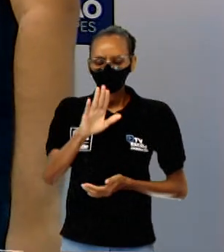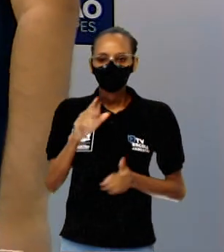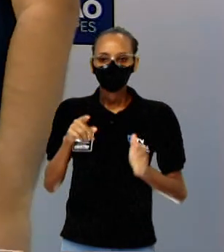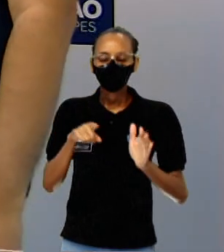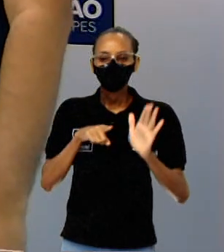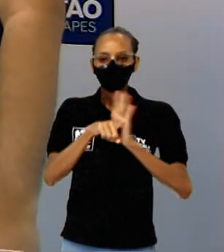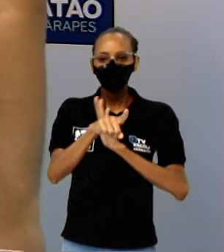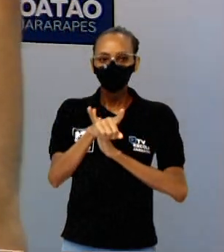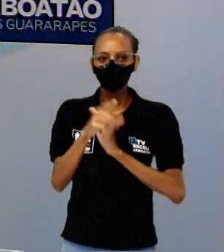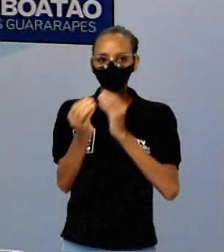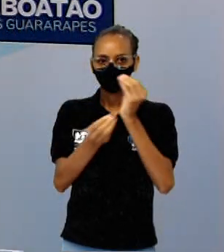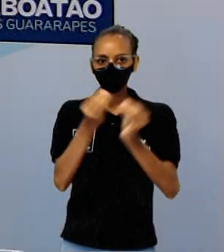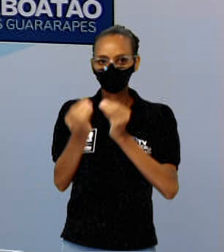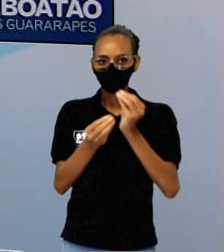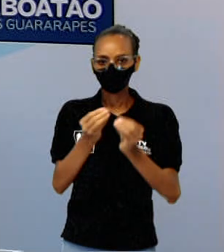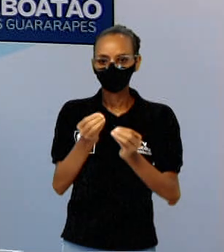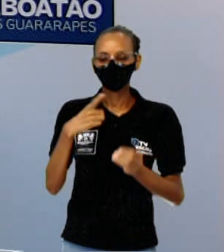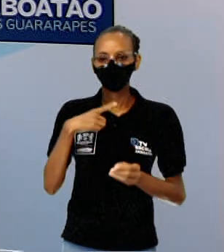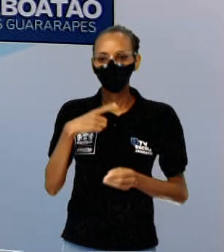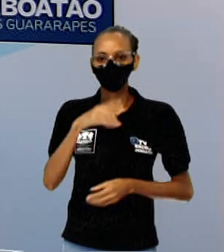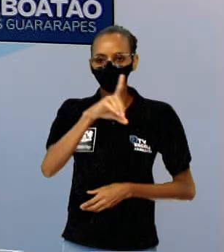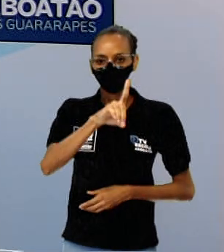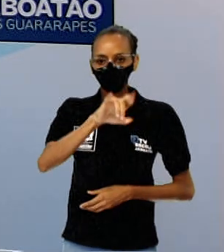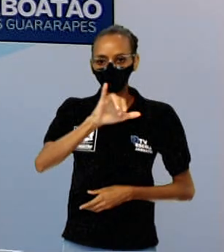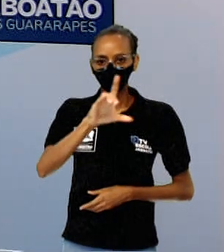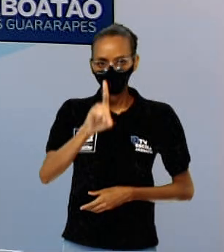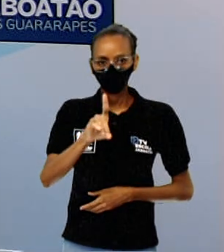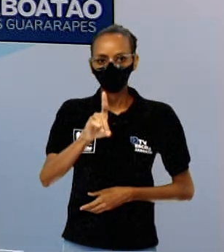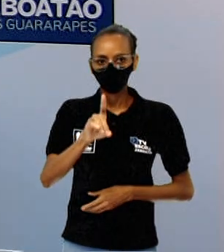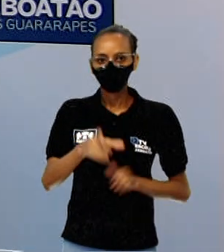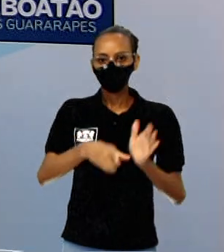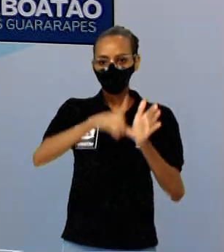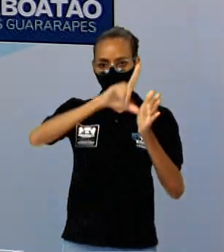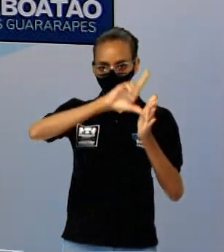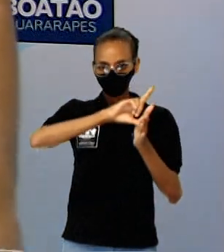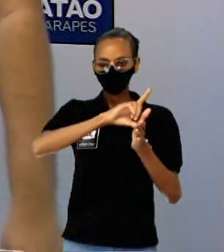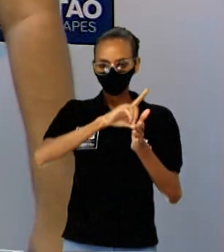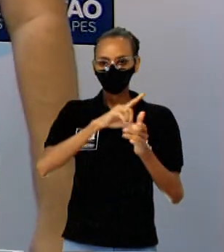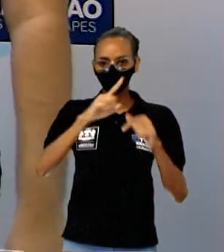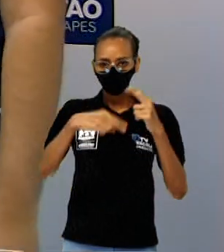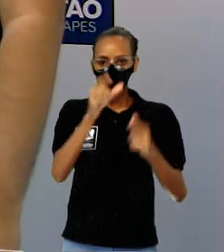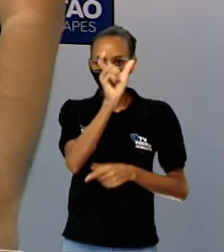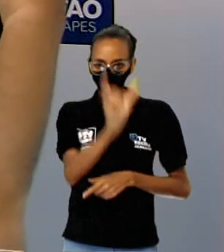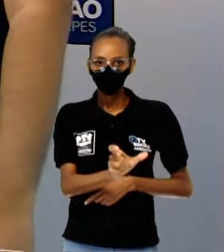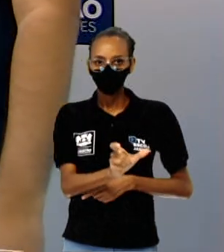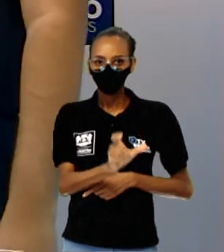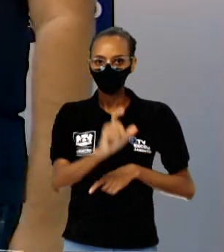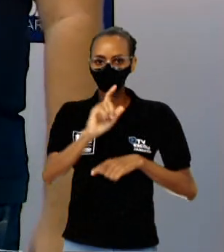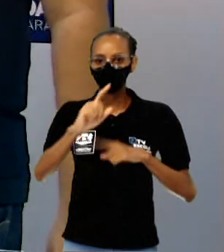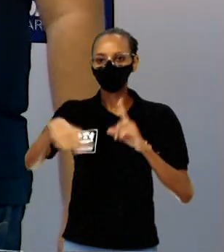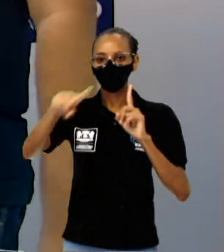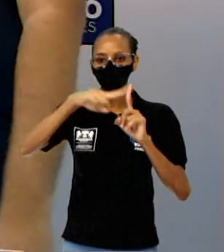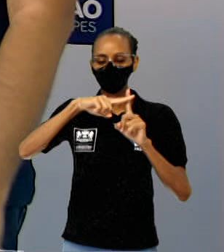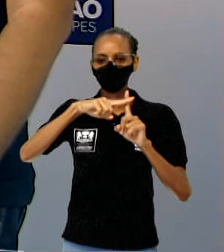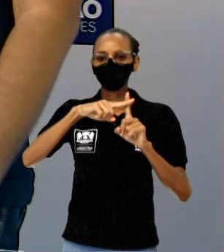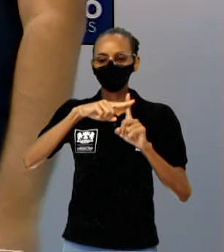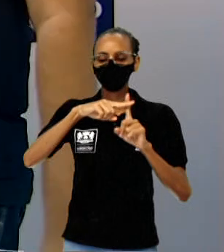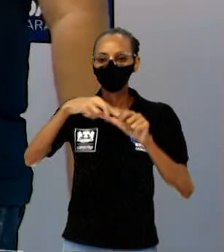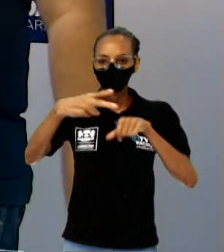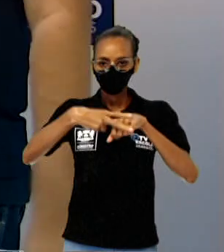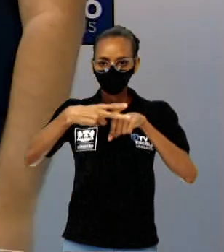acontece? Colocamos o did antes do sujeito e colocamos a interrogação no final, não é isso? Vejam aí, ó. Did I